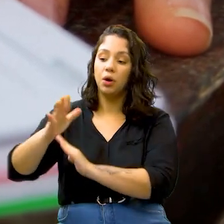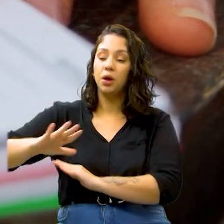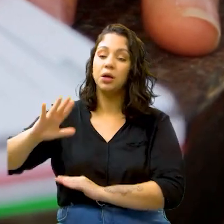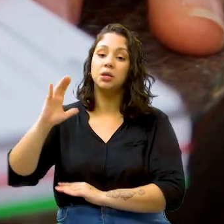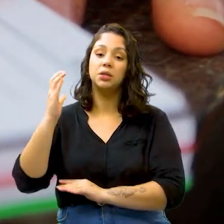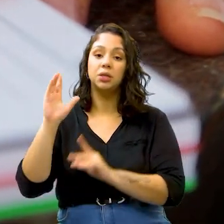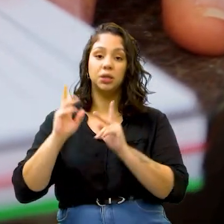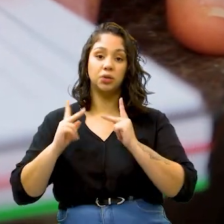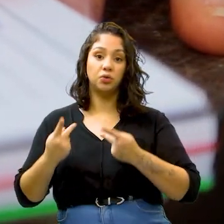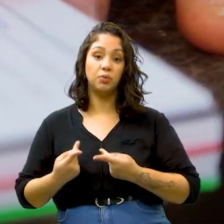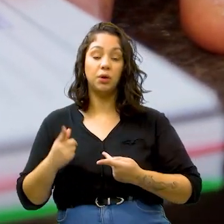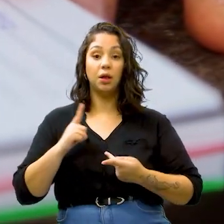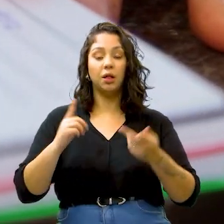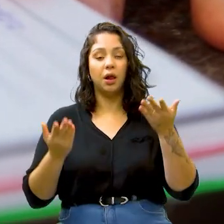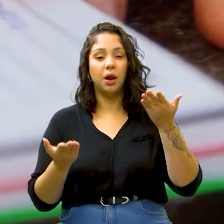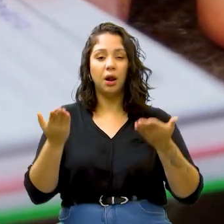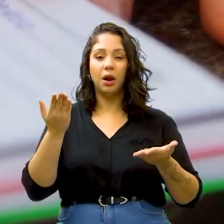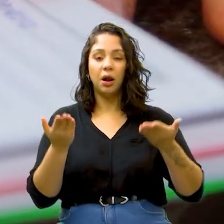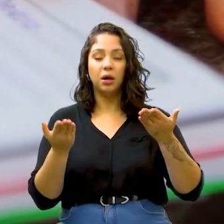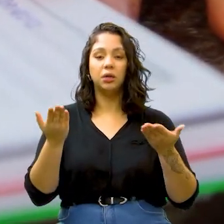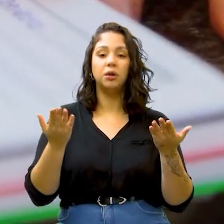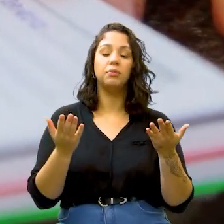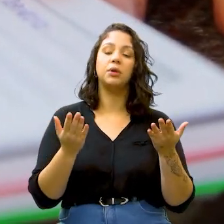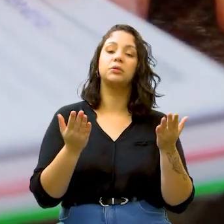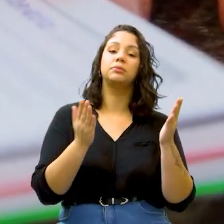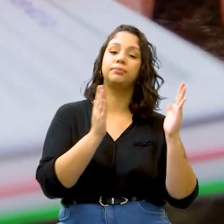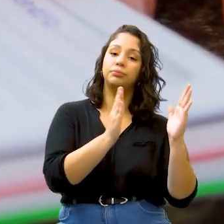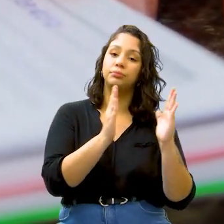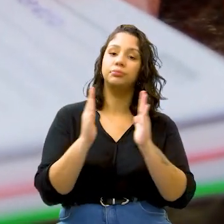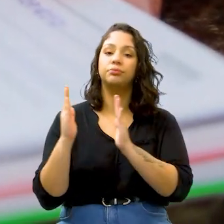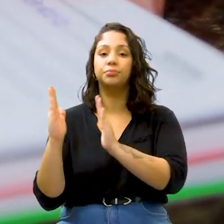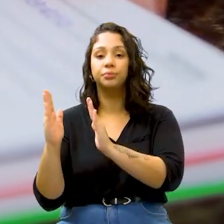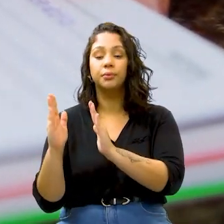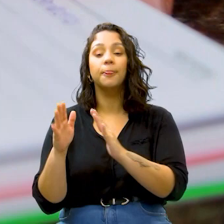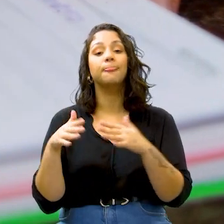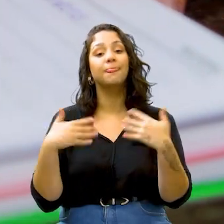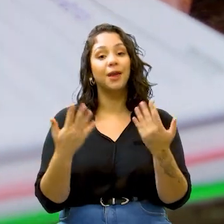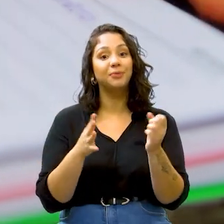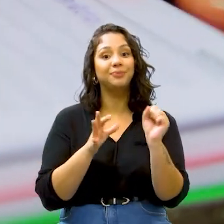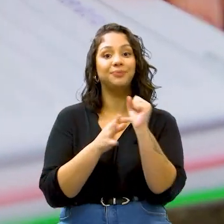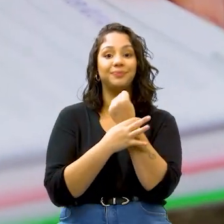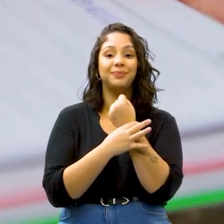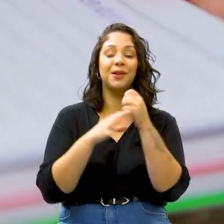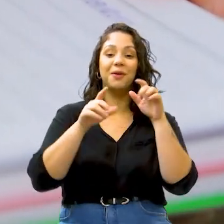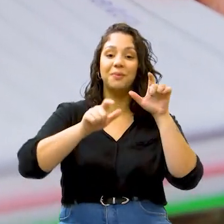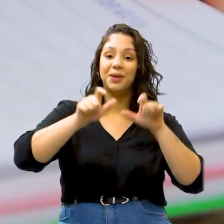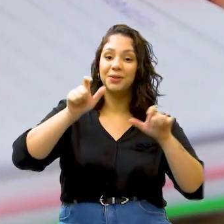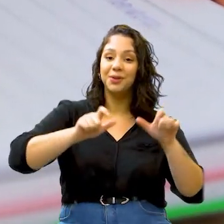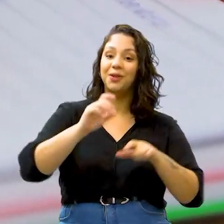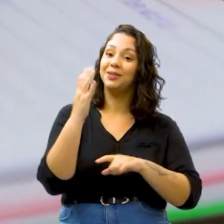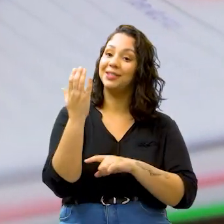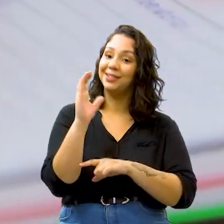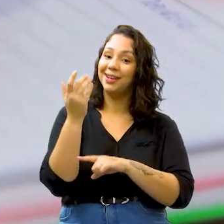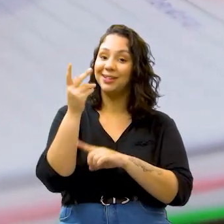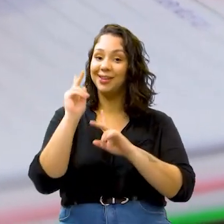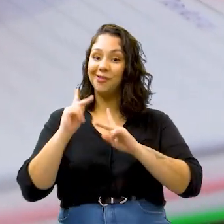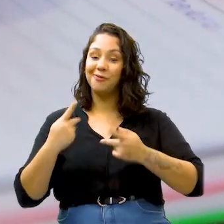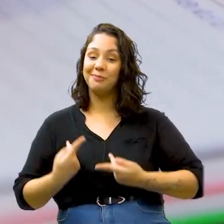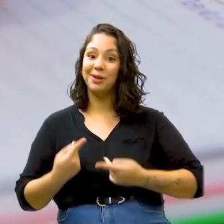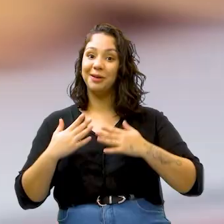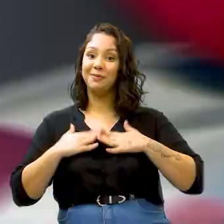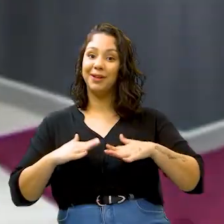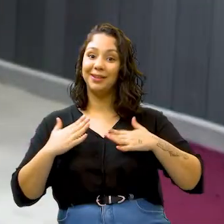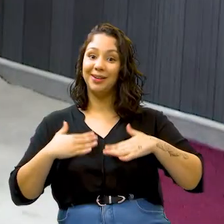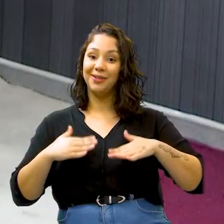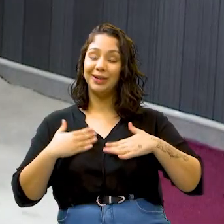humanas fazendo com que fique equilibrado ciências humanas e Ciências da Natureza Então os candidatos ciências humanas seguramente estarão mais tranquilos e mesmo